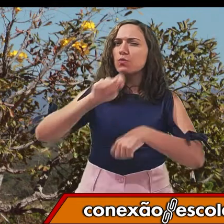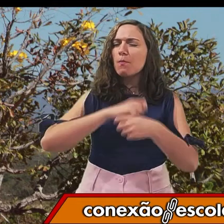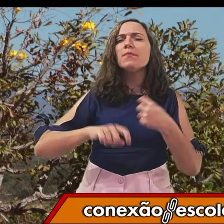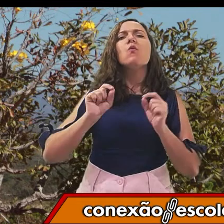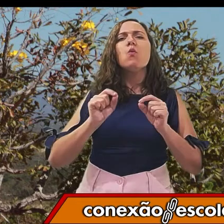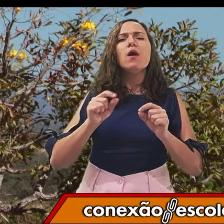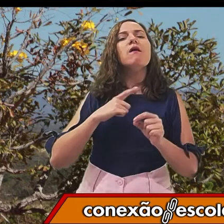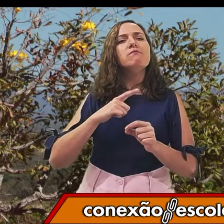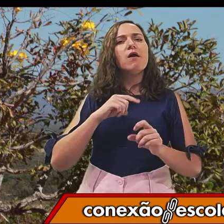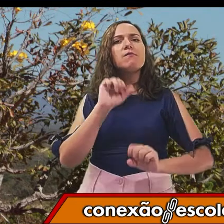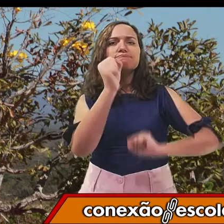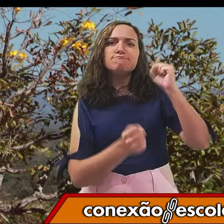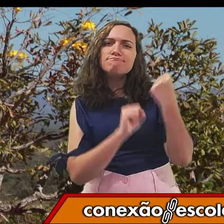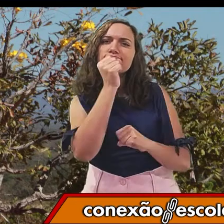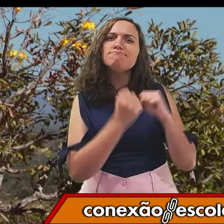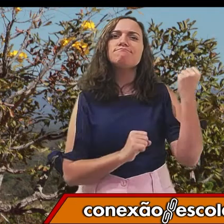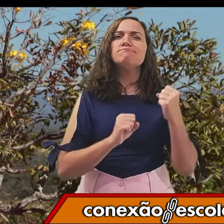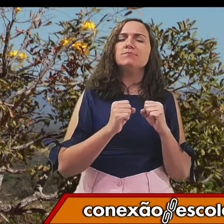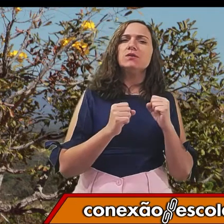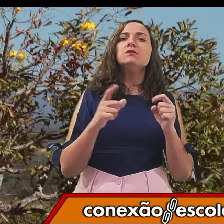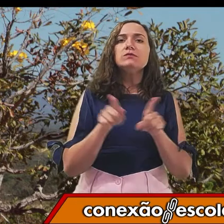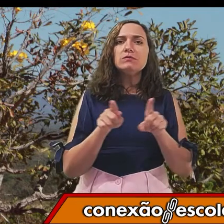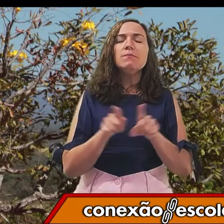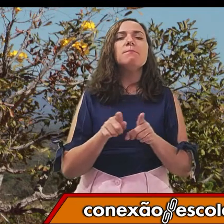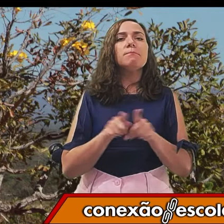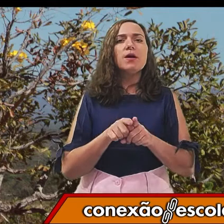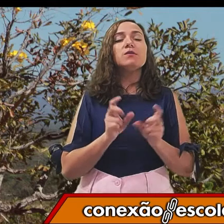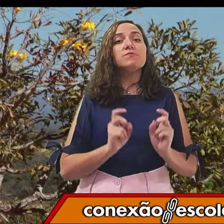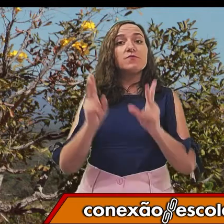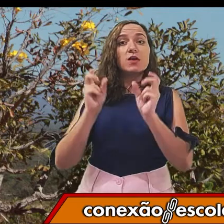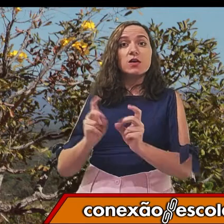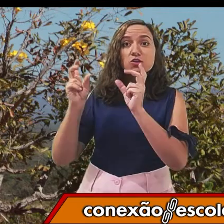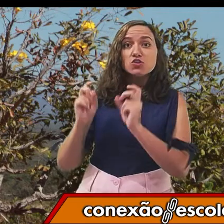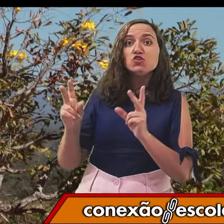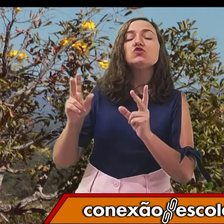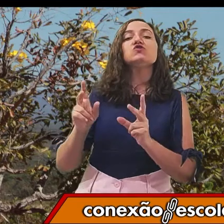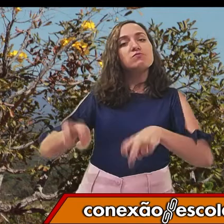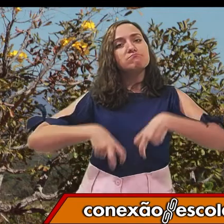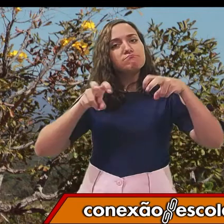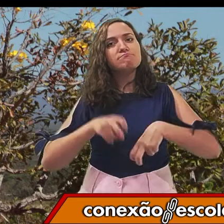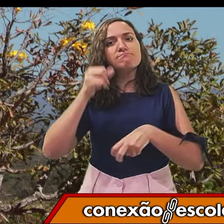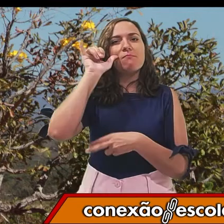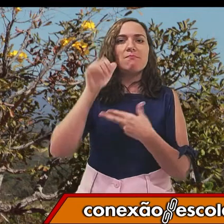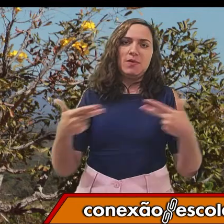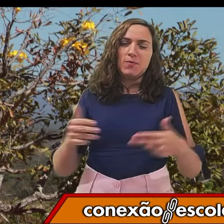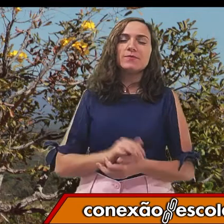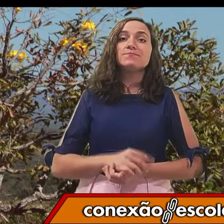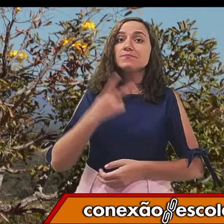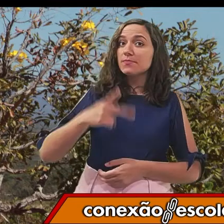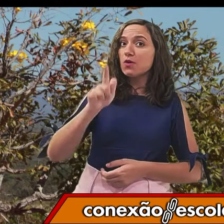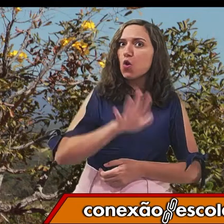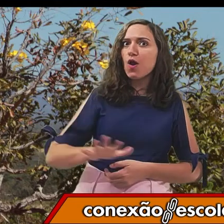na industrialização e na exportação de produtos agrícolas e pecuários. Nosso estado é o